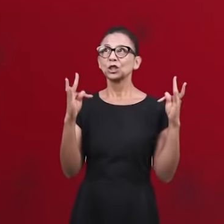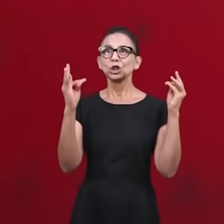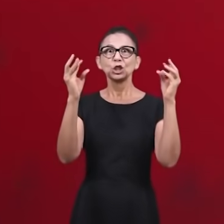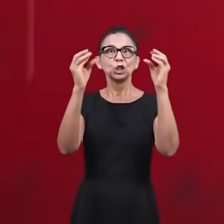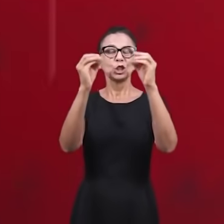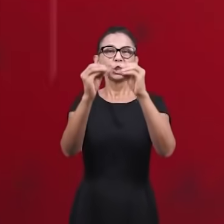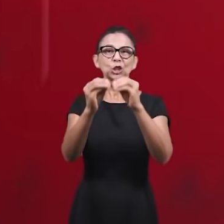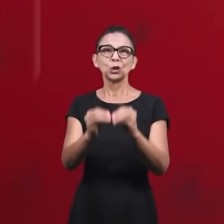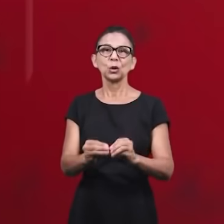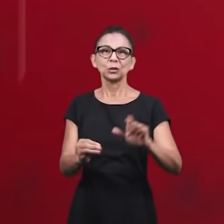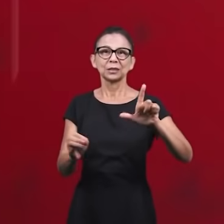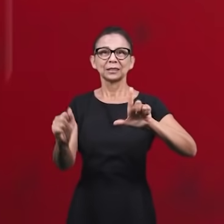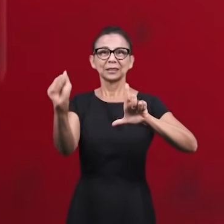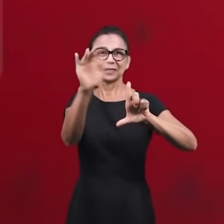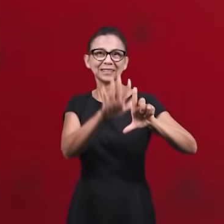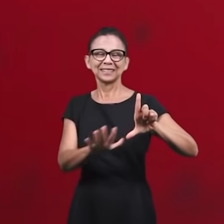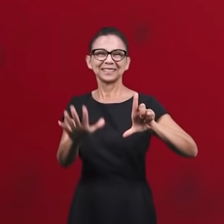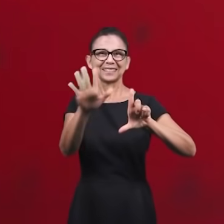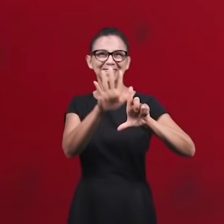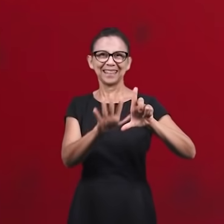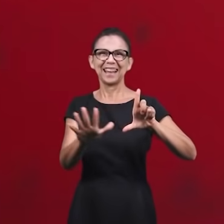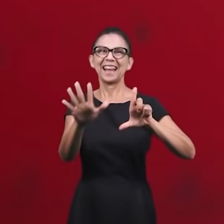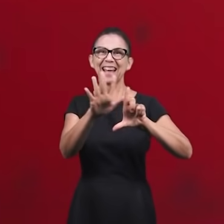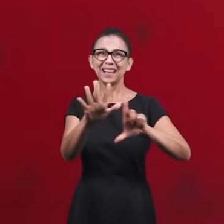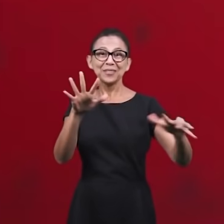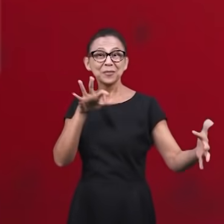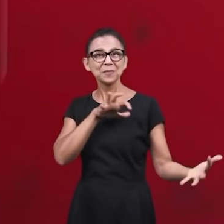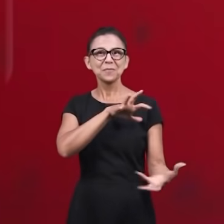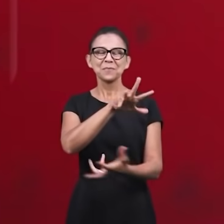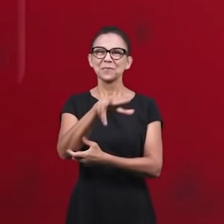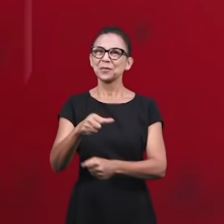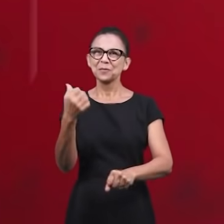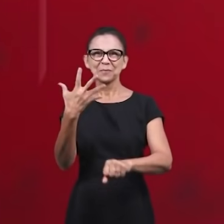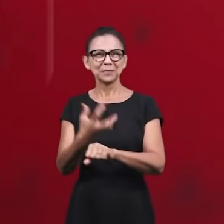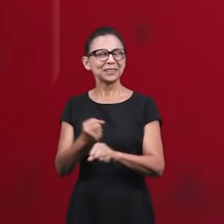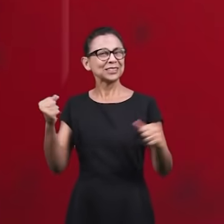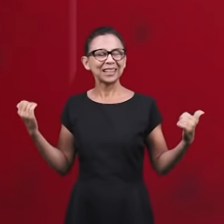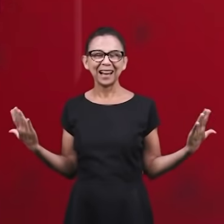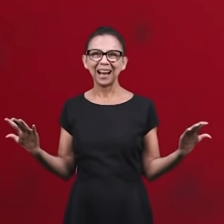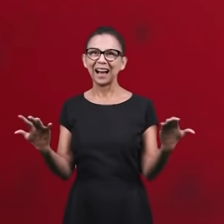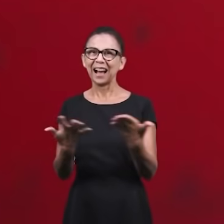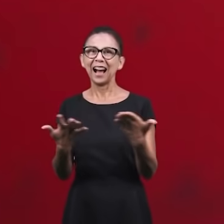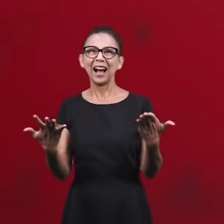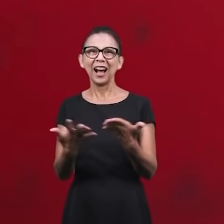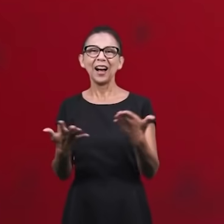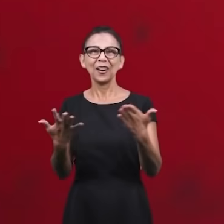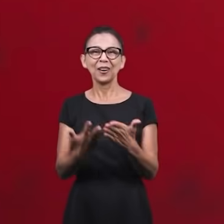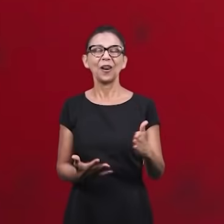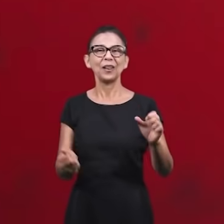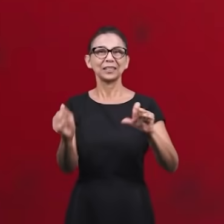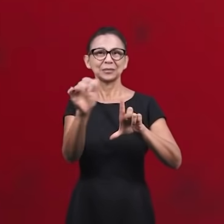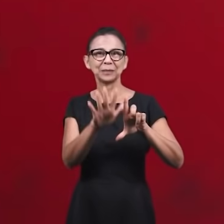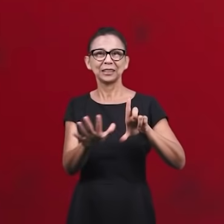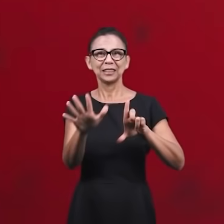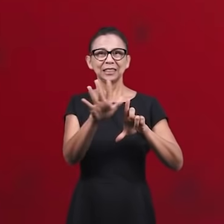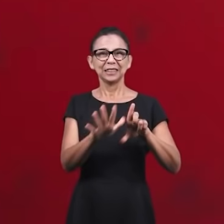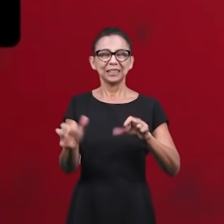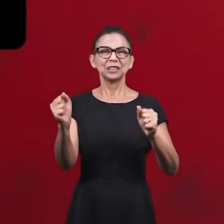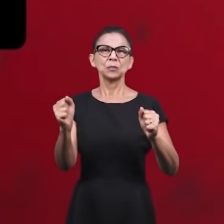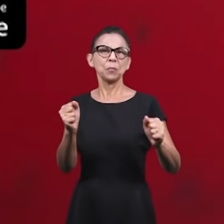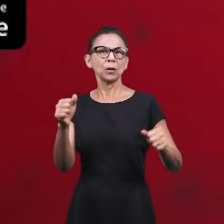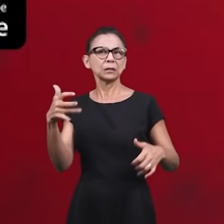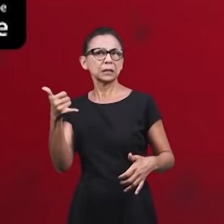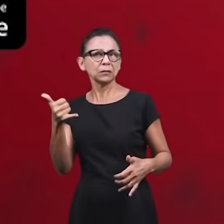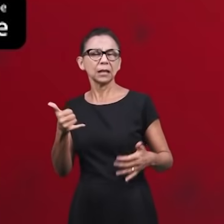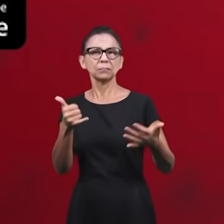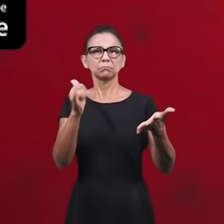todos eles estão disponíveis em todas as plataformas digitais do planeta. Baixe agora sua plataforma de áudio preferida